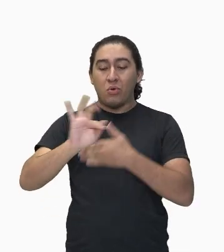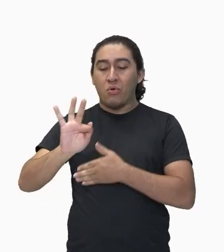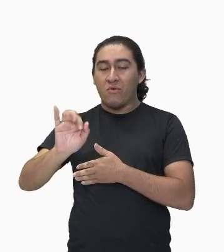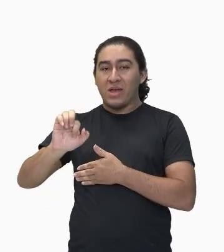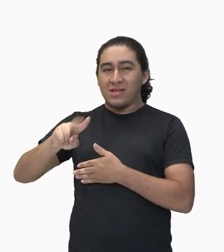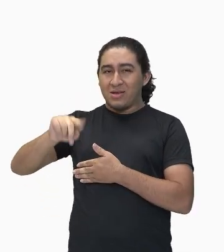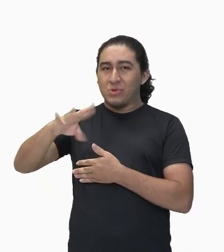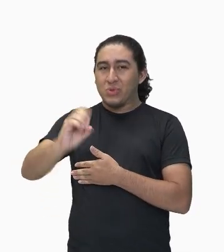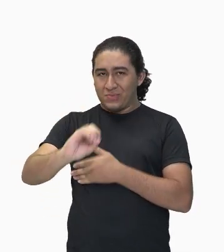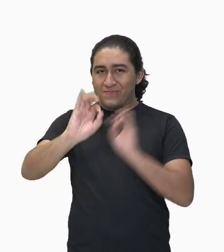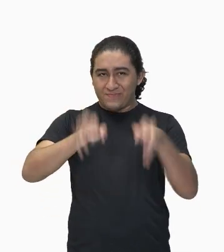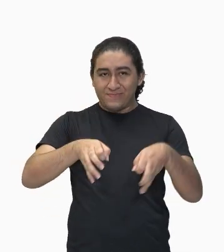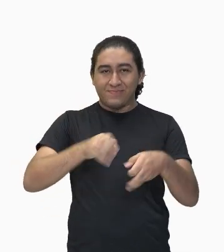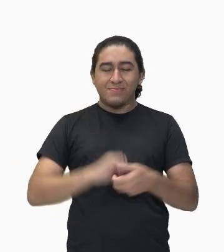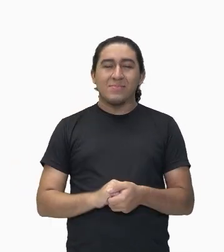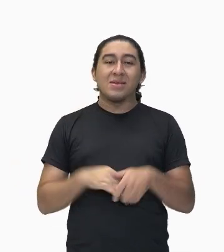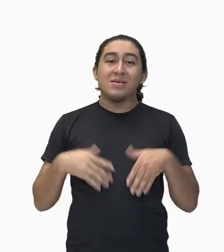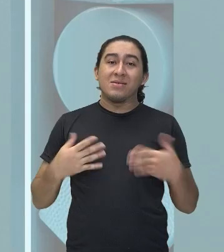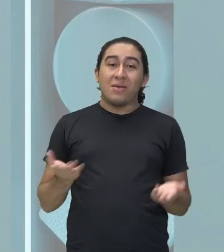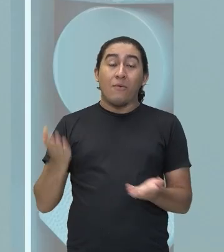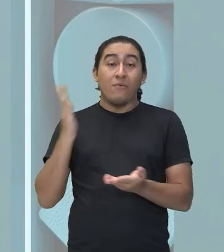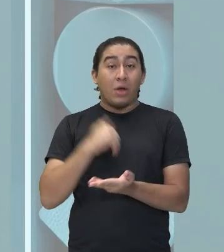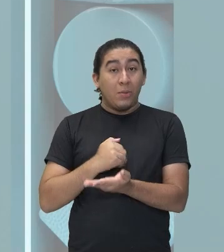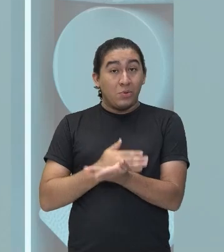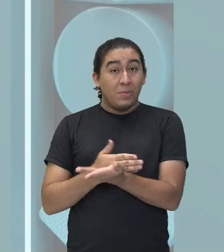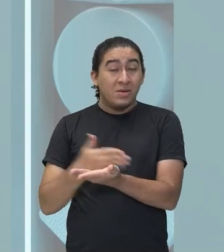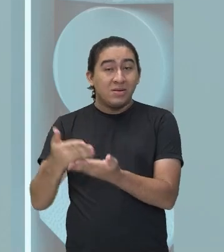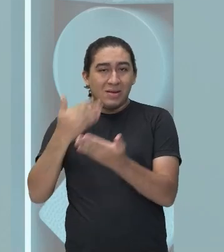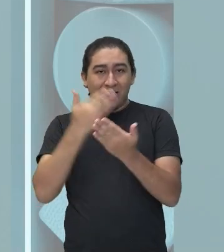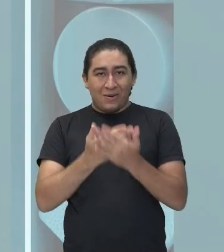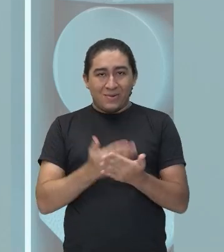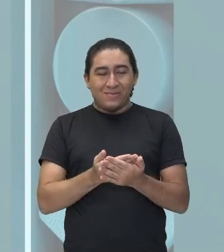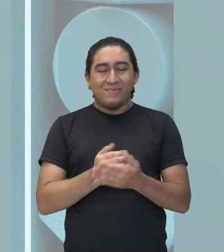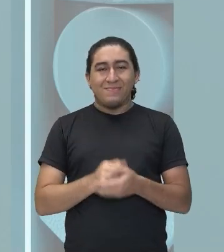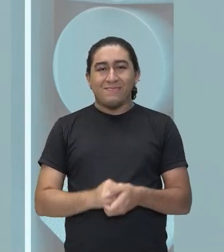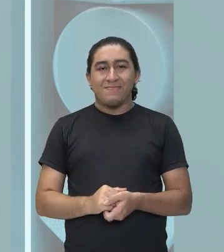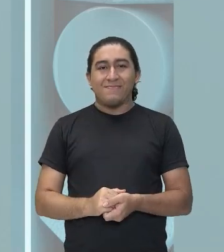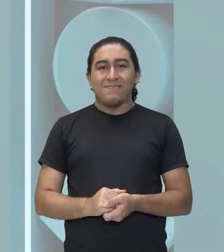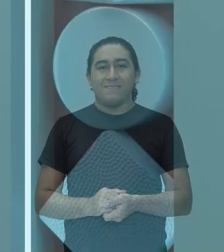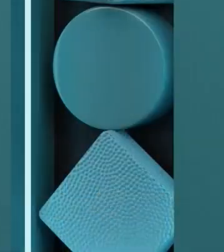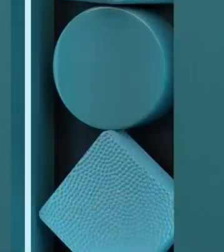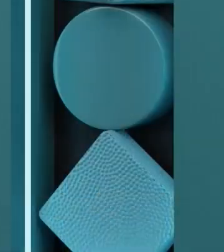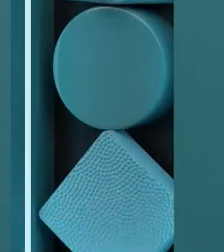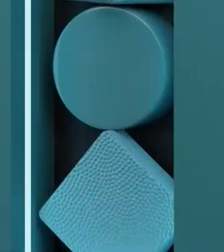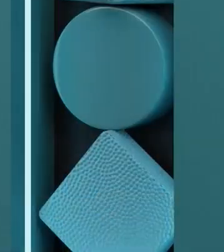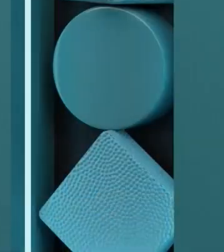Pessoa, certo? Então, vamos iniciar mais esta aula.